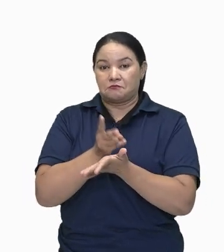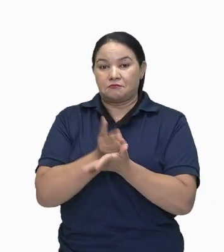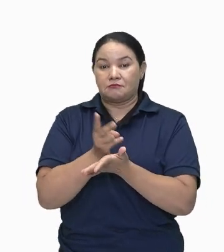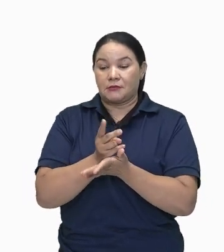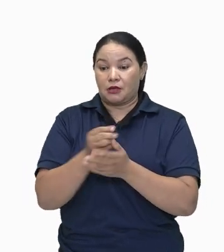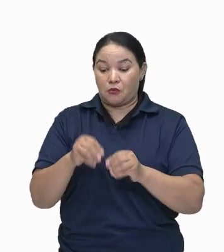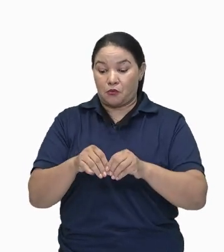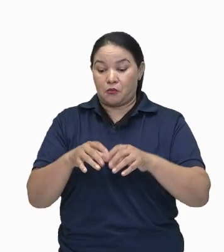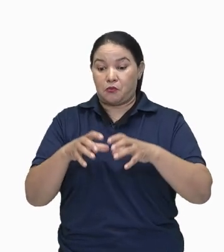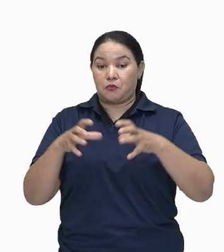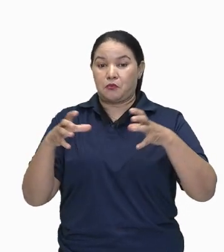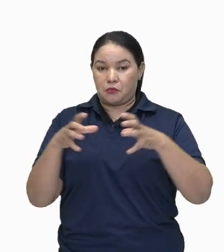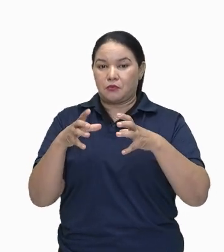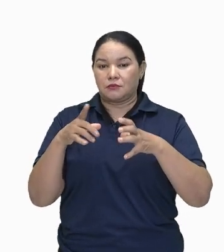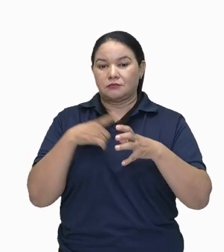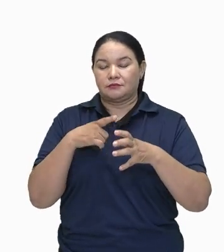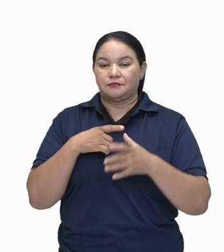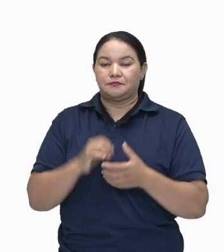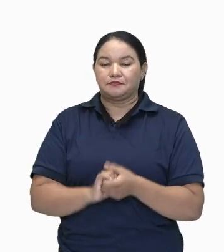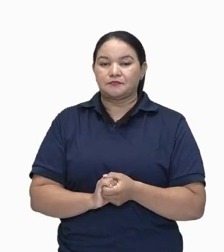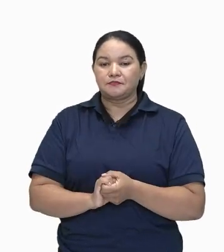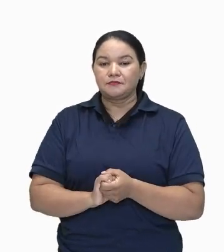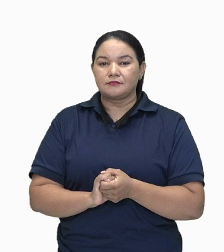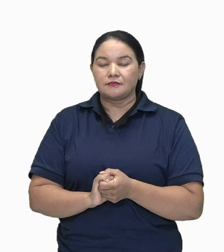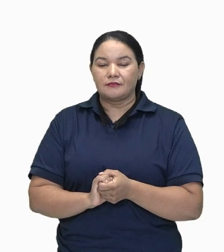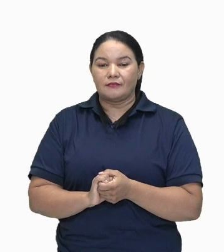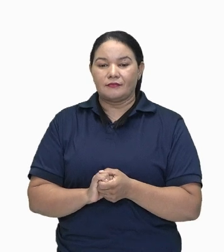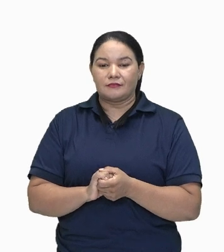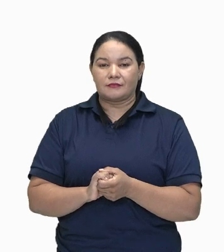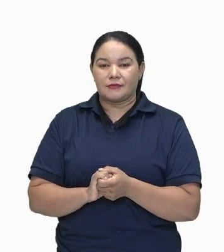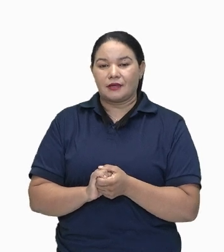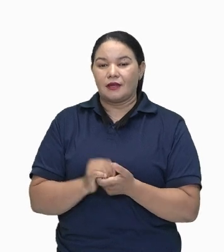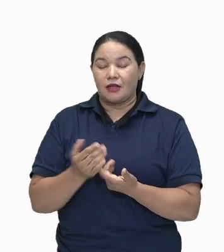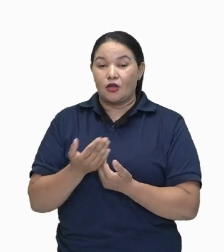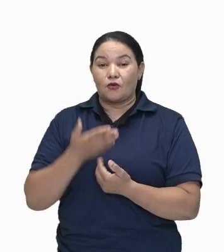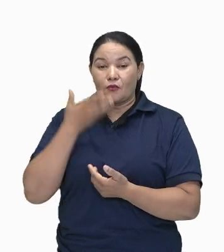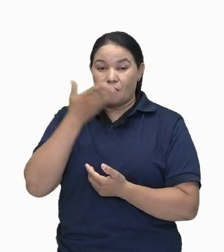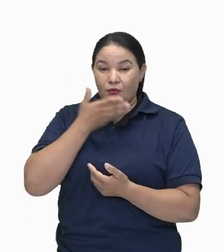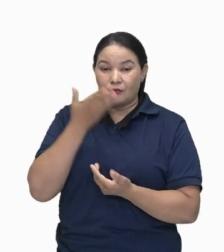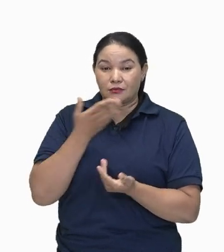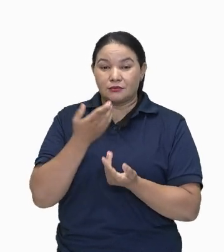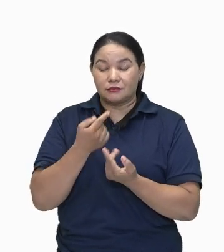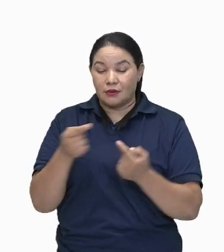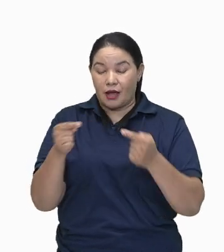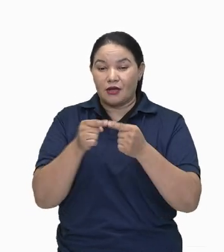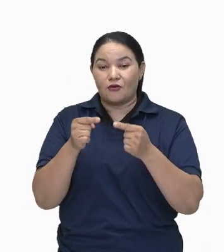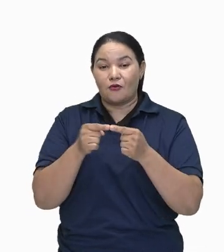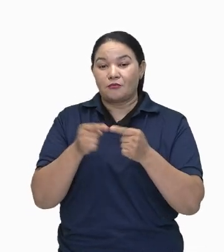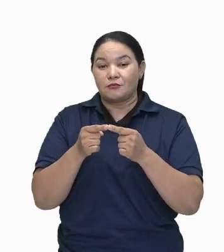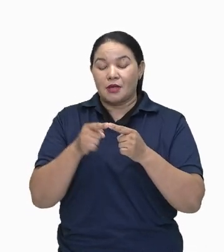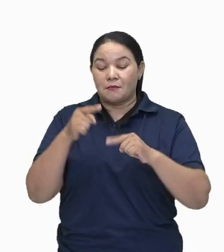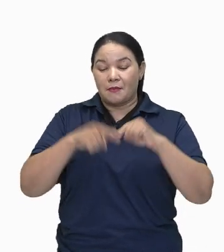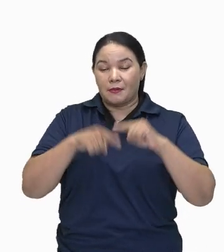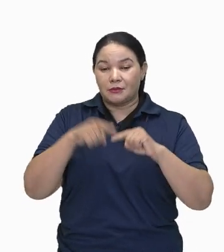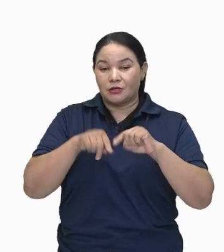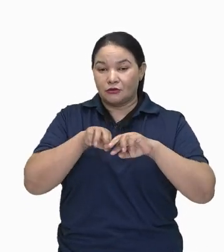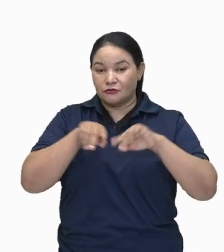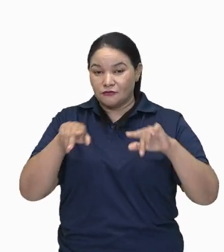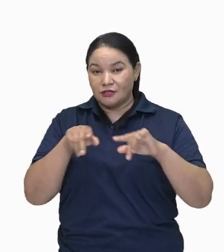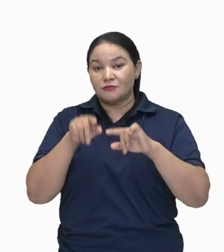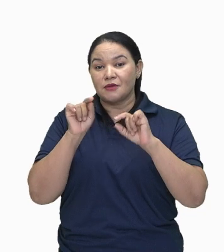fermentados. Açúcares e outros componentes, eles são combinados para realizar a fermentação, tá?